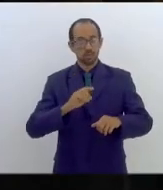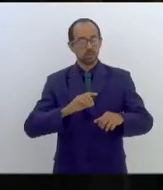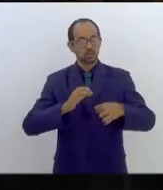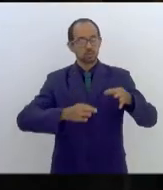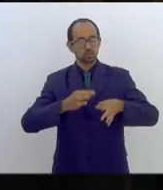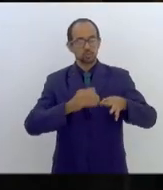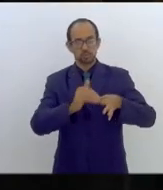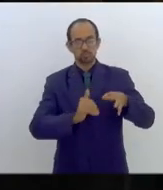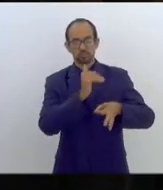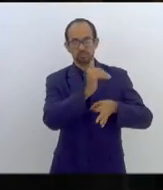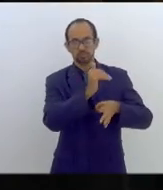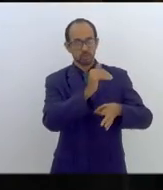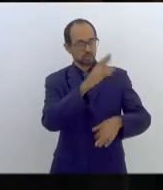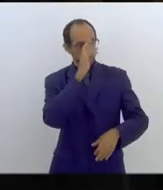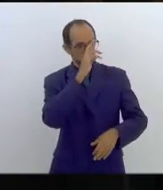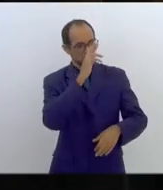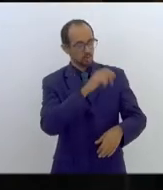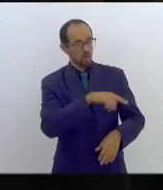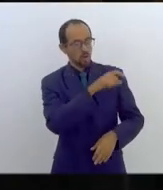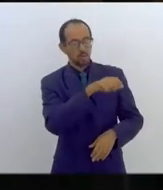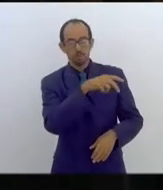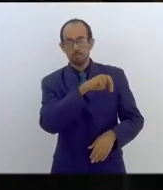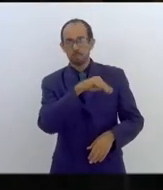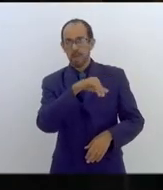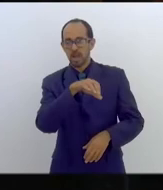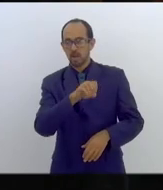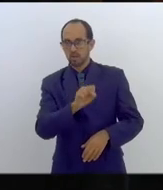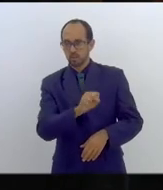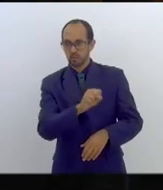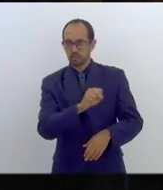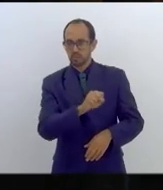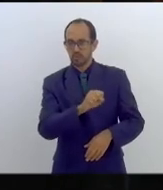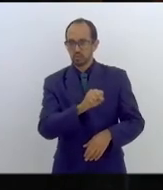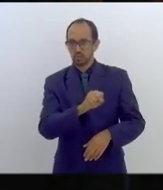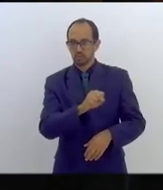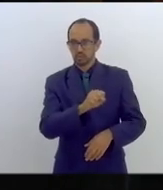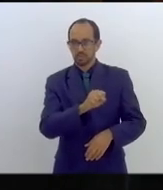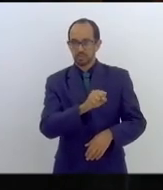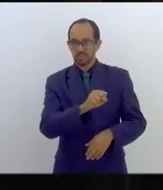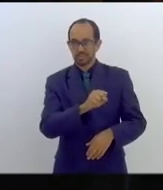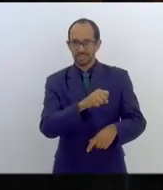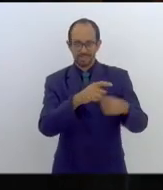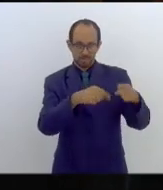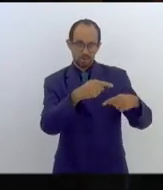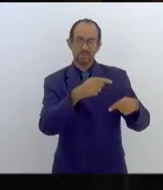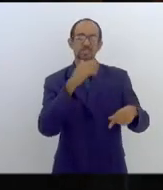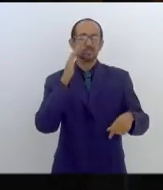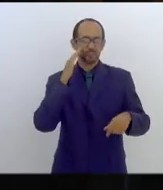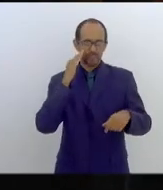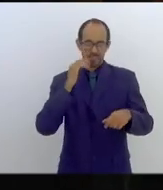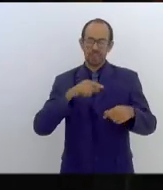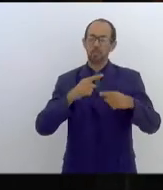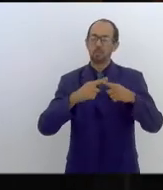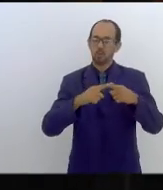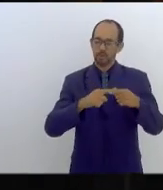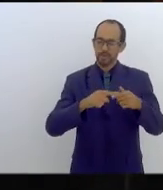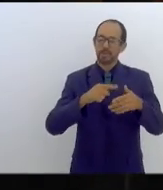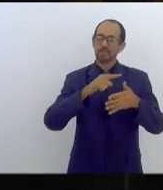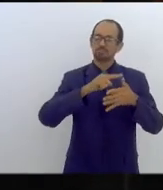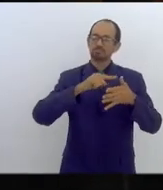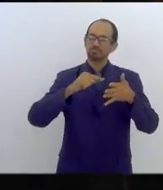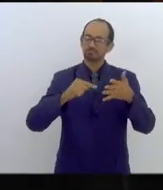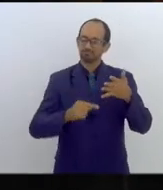vice-presidente Marcos Henrique Pinto Basílio e vocês vão entender já já porque que eu estou seguindo Essa ordem senhores